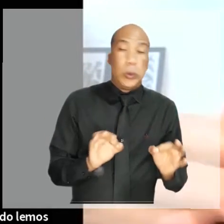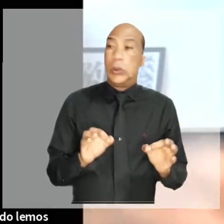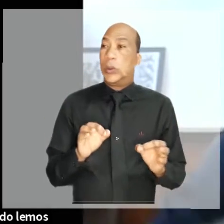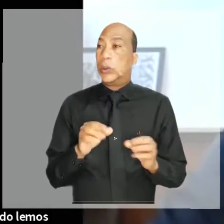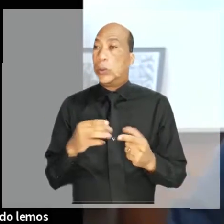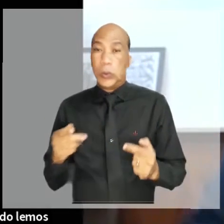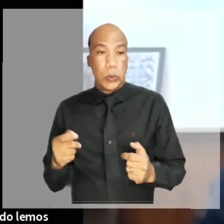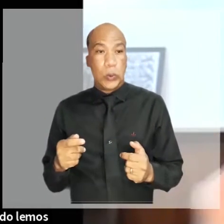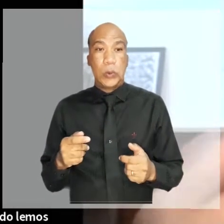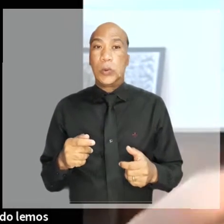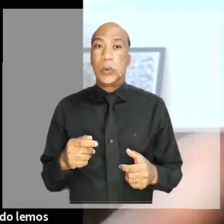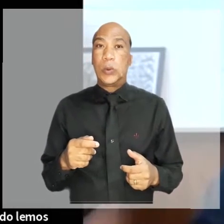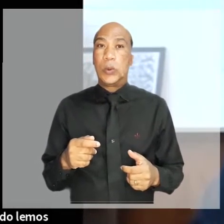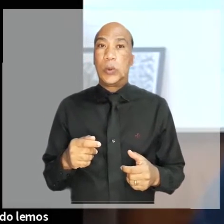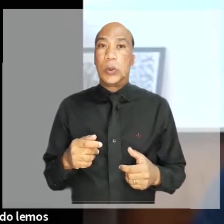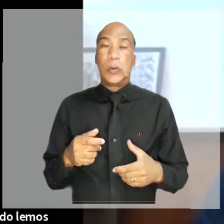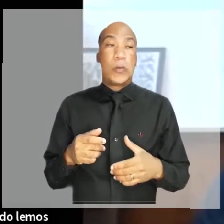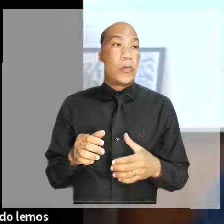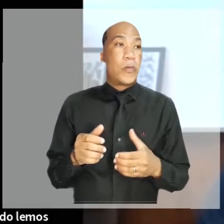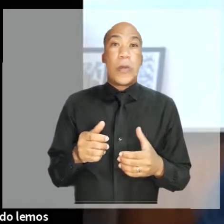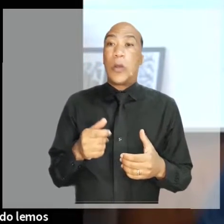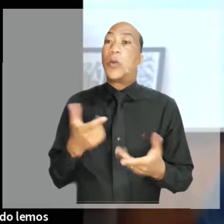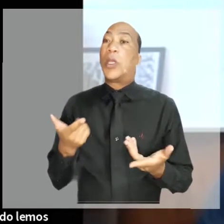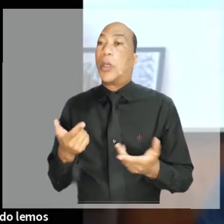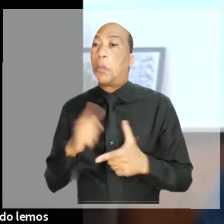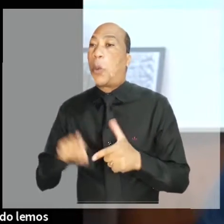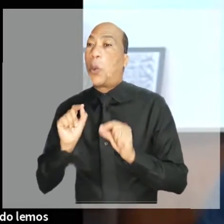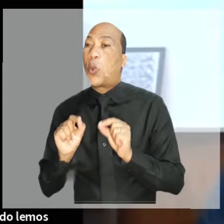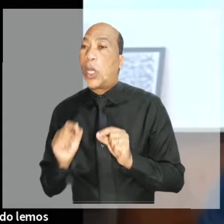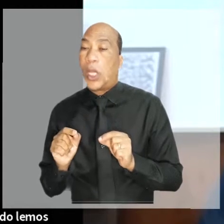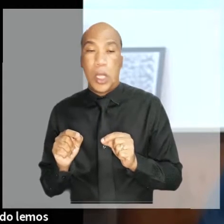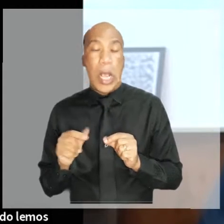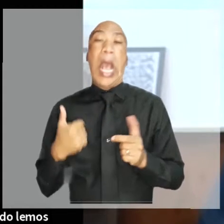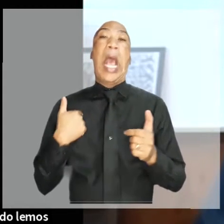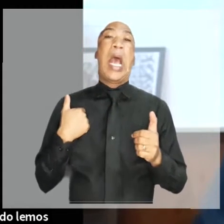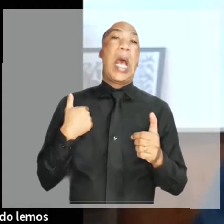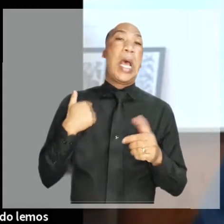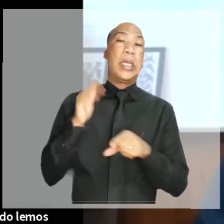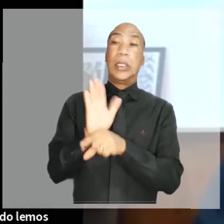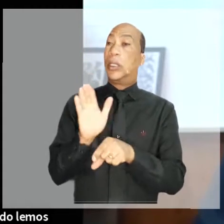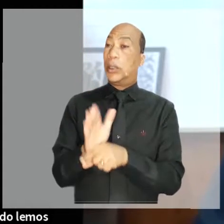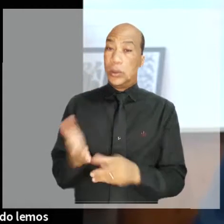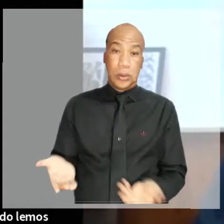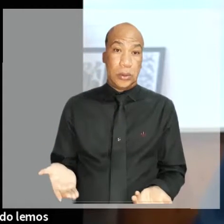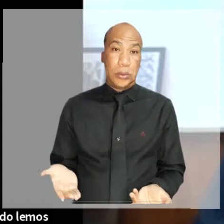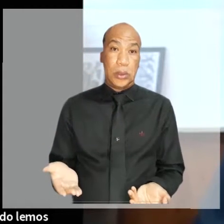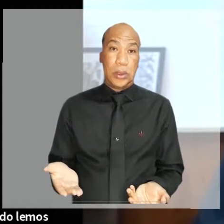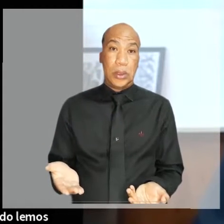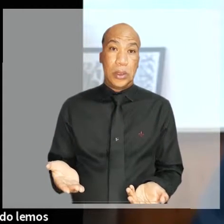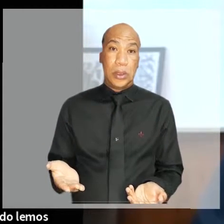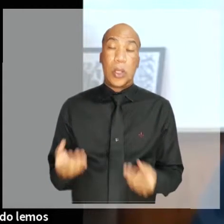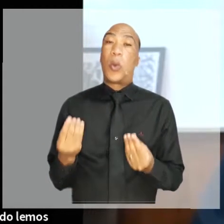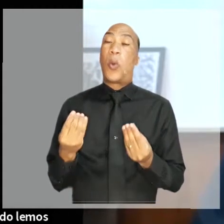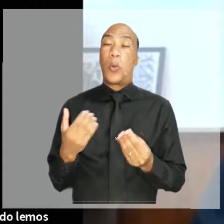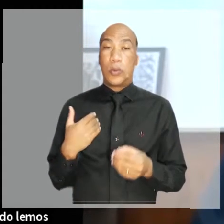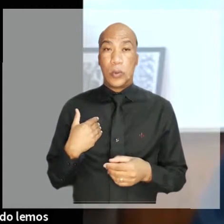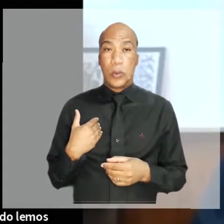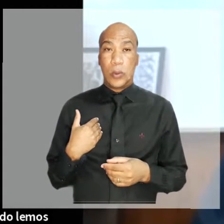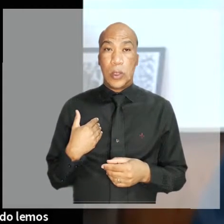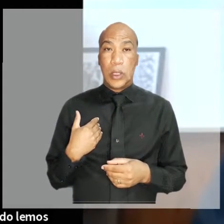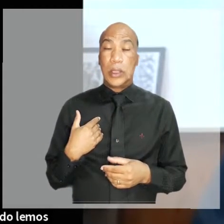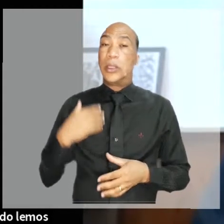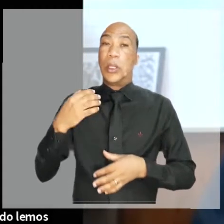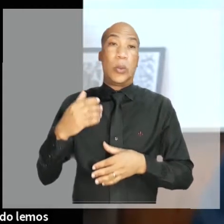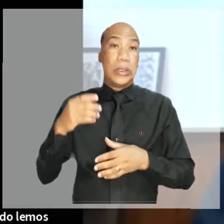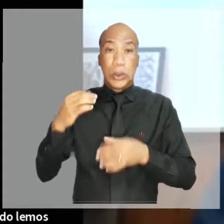muito presente, né, muito tangível nesse novo universo, o judiciário perde uma parte significativa